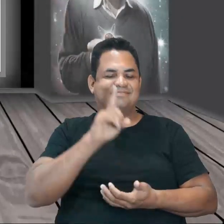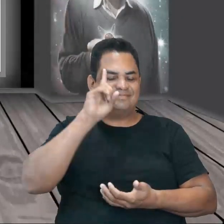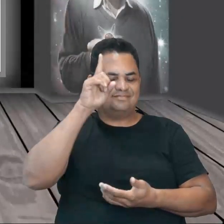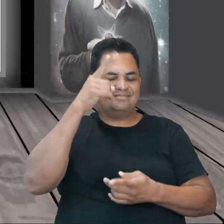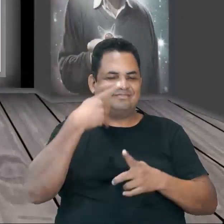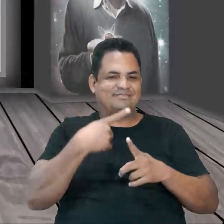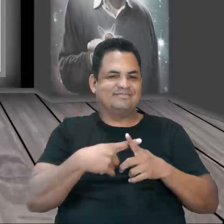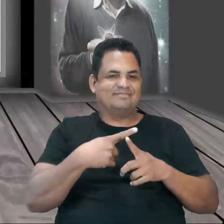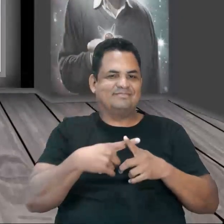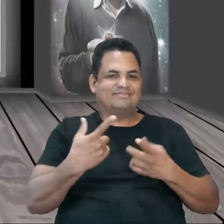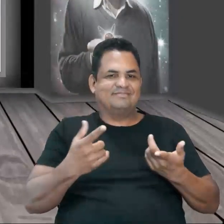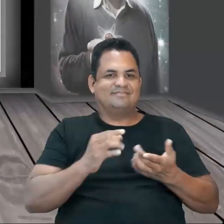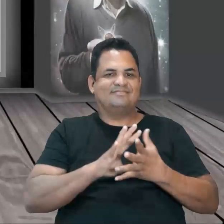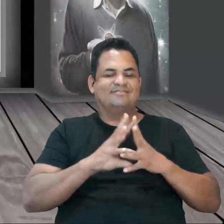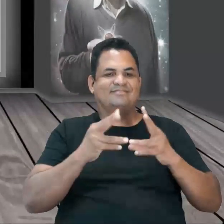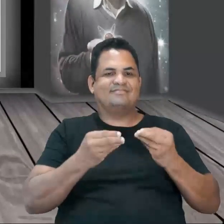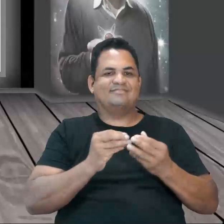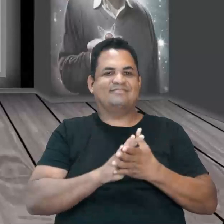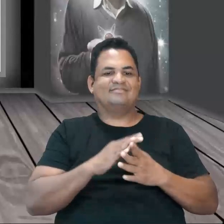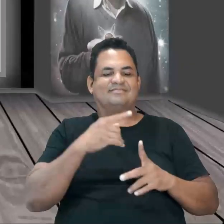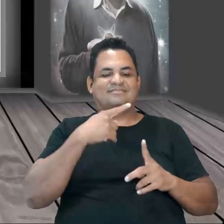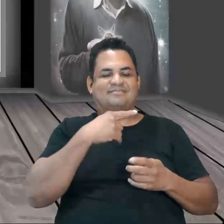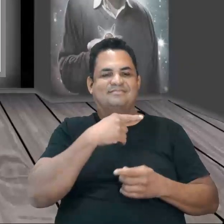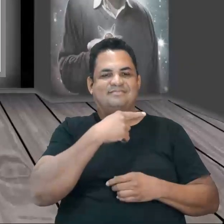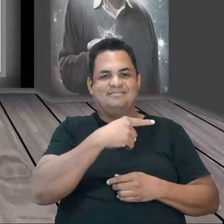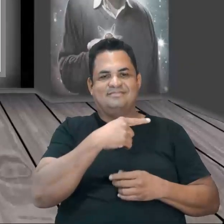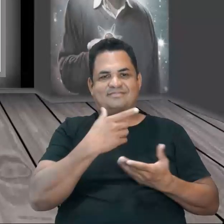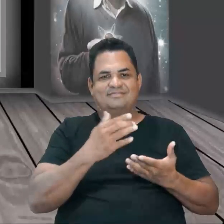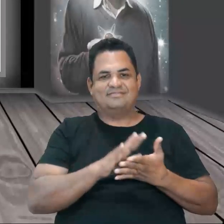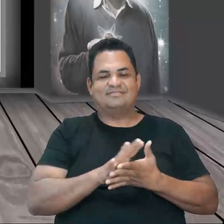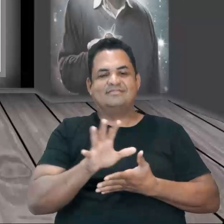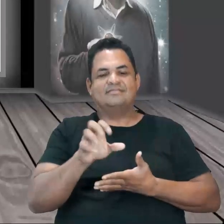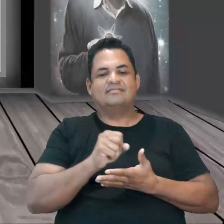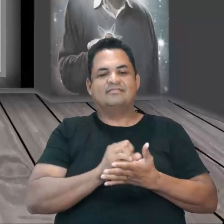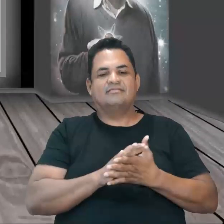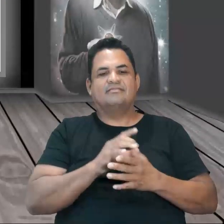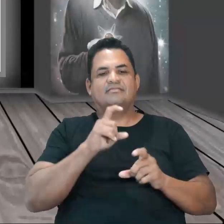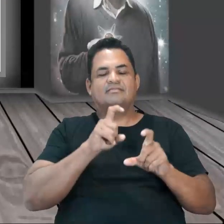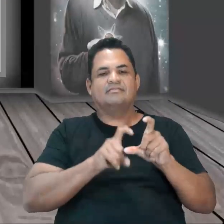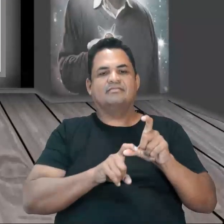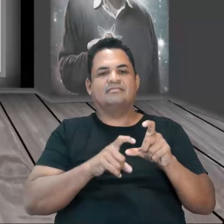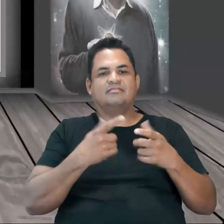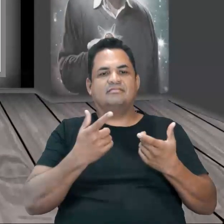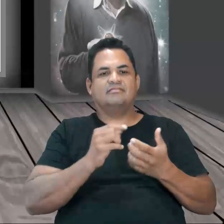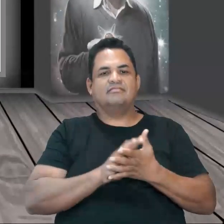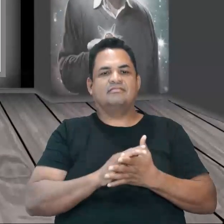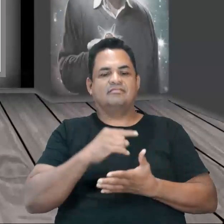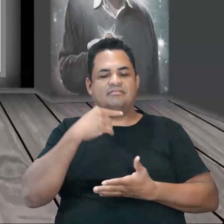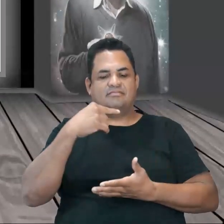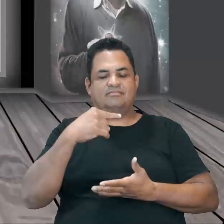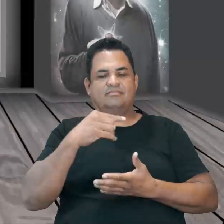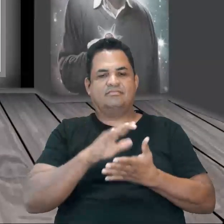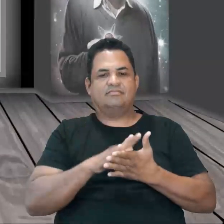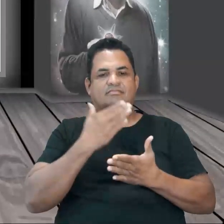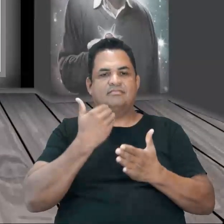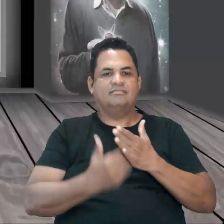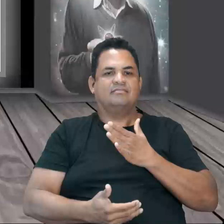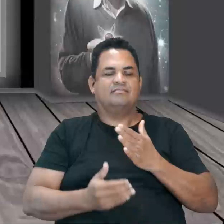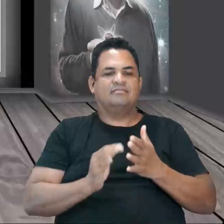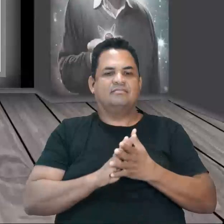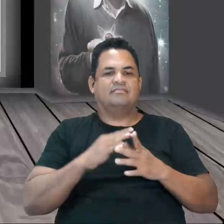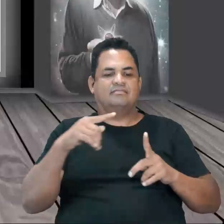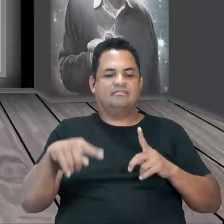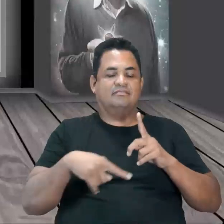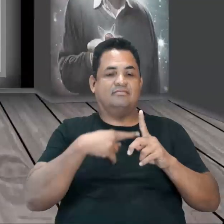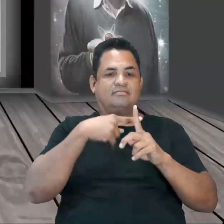porque tudo que você soma negativo é igual pegar o dinheiro, uma dívida somando seu dinheiro. É negativo, você perde. Então, está somando negativo,